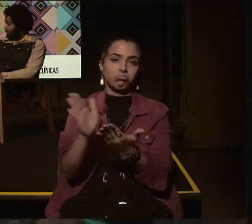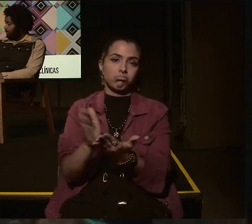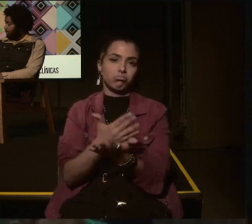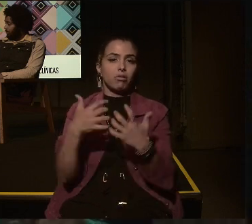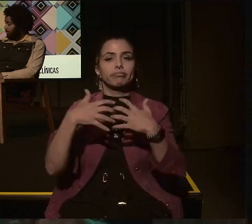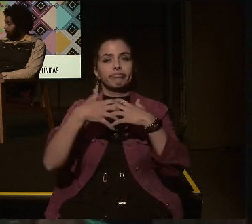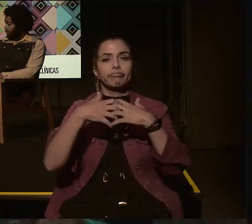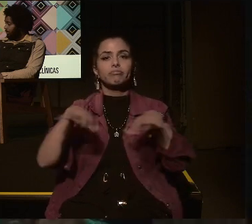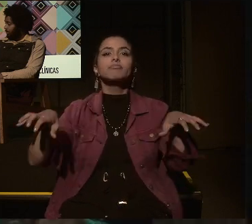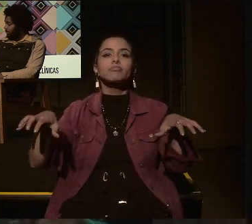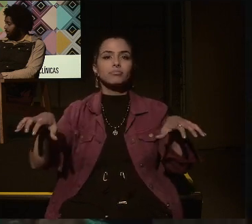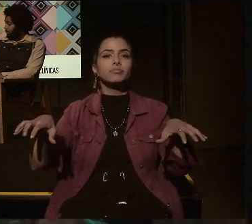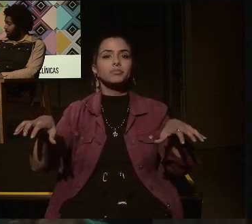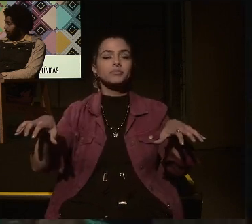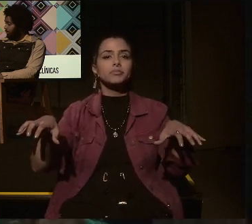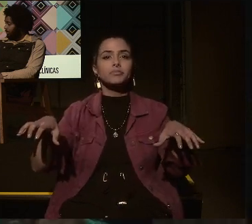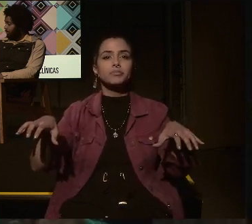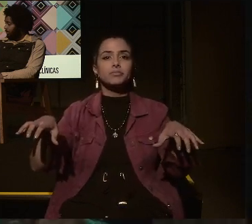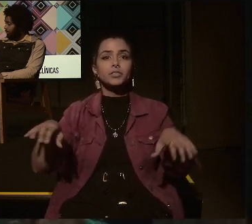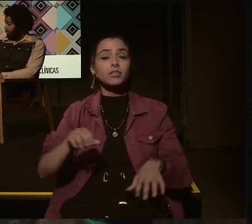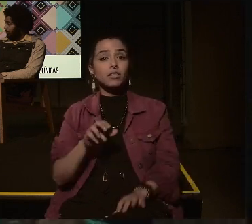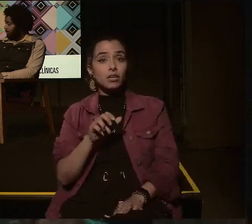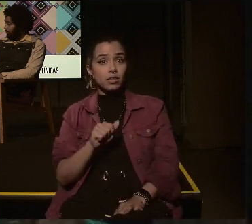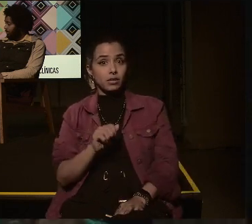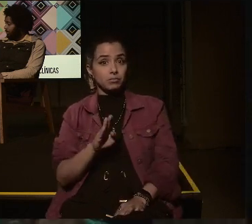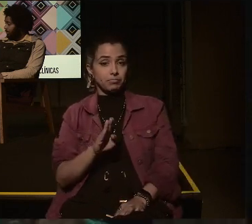que Abdias do Nascimento